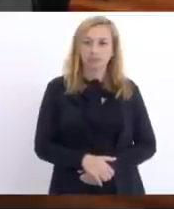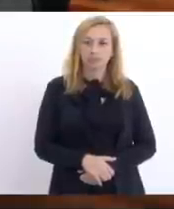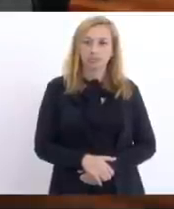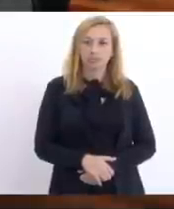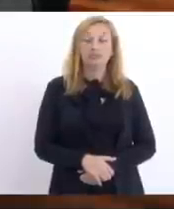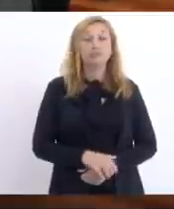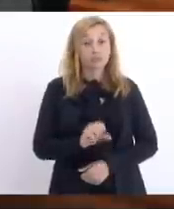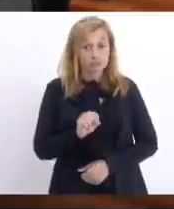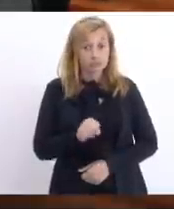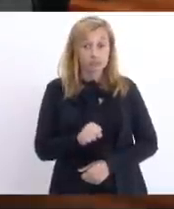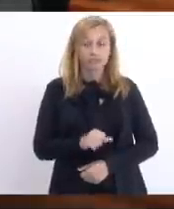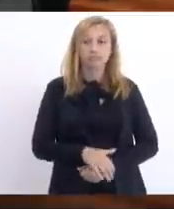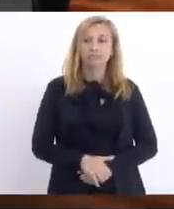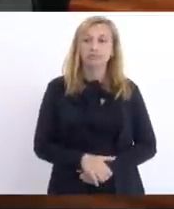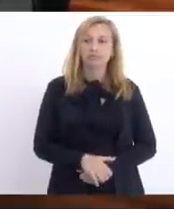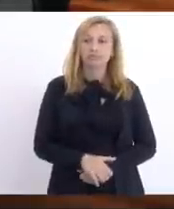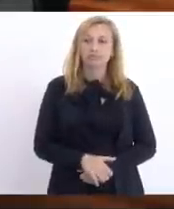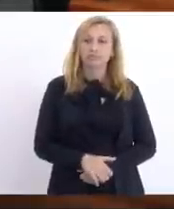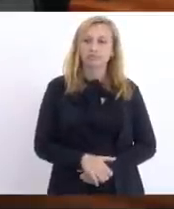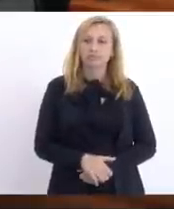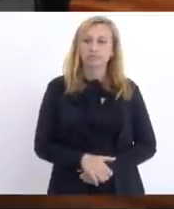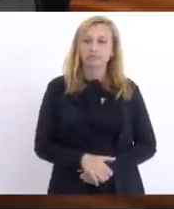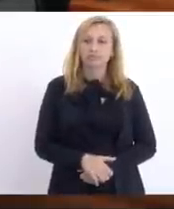onde? Sim.